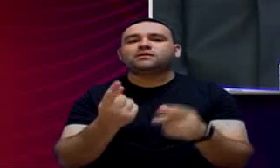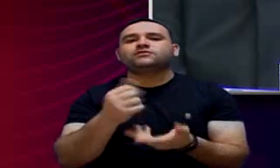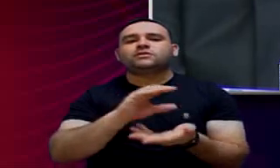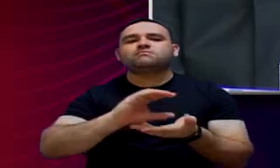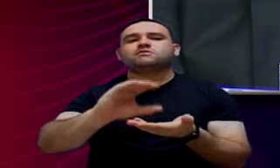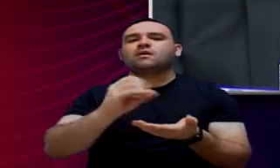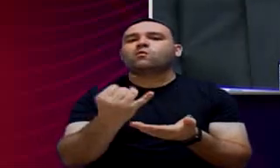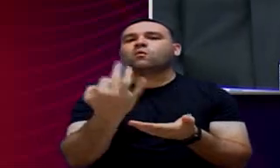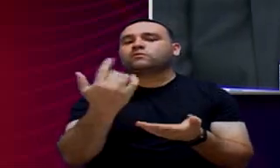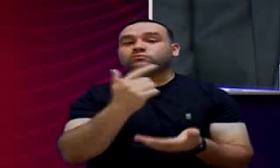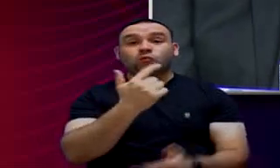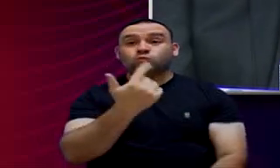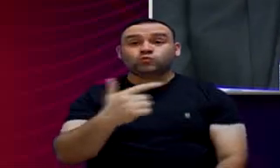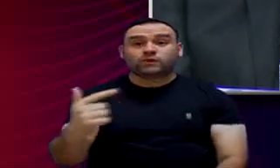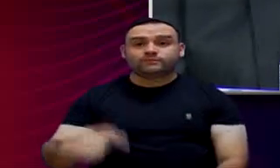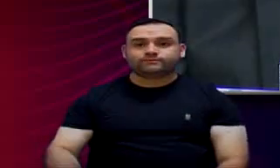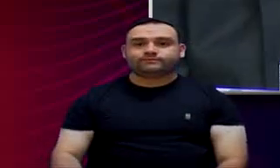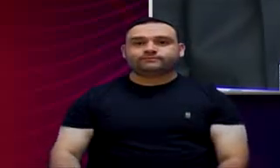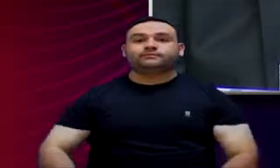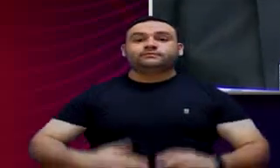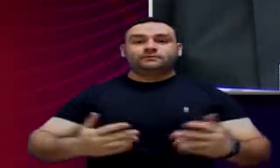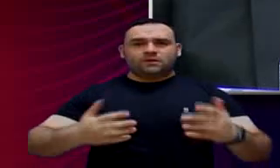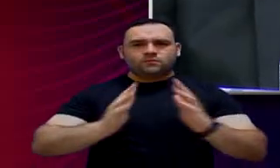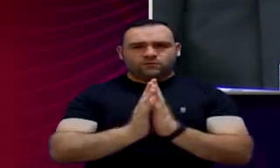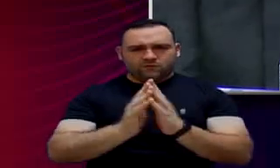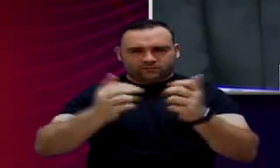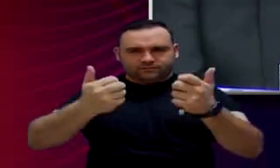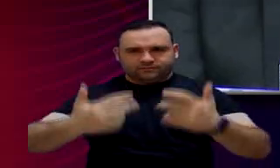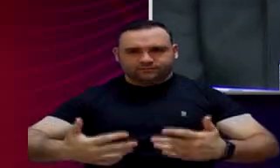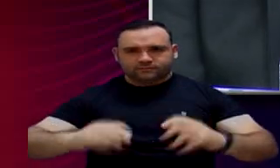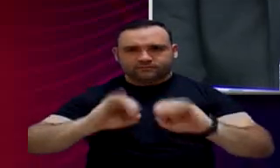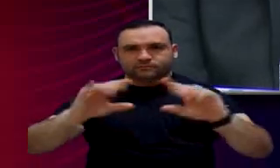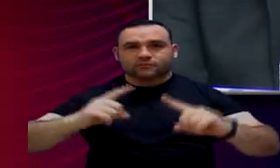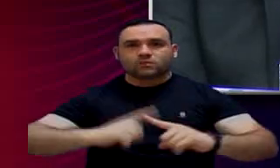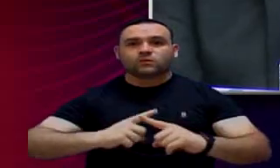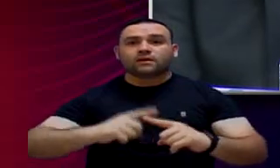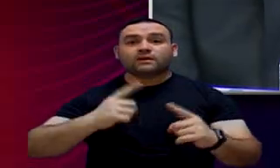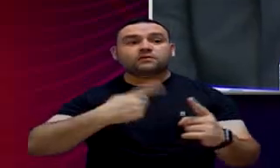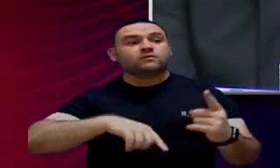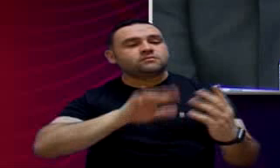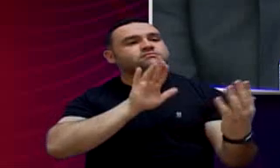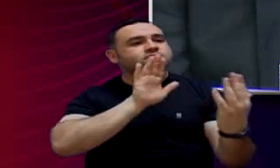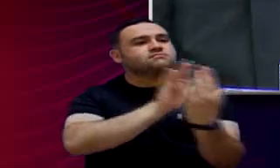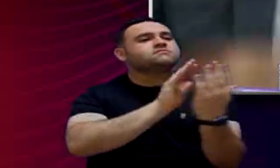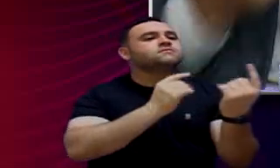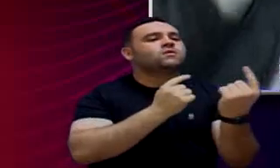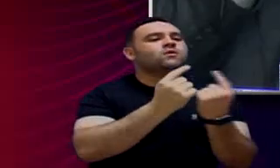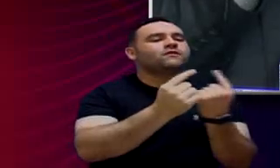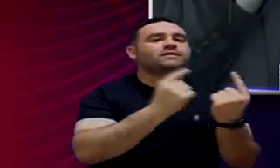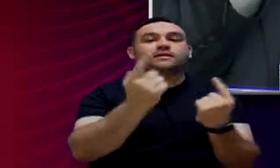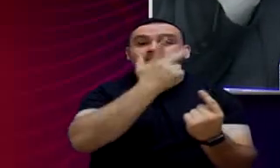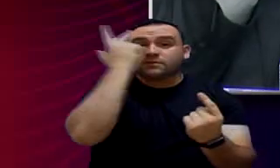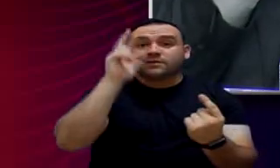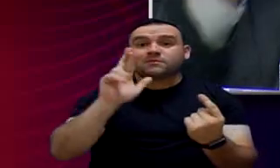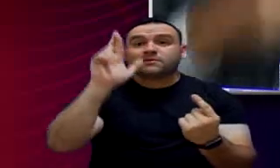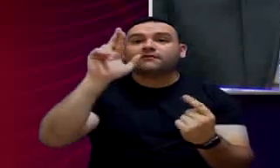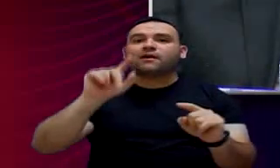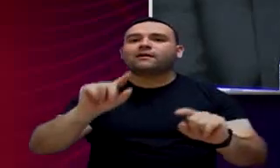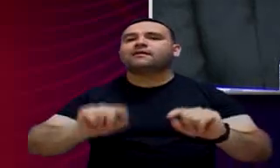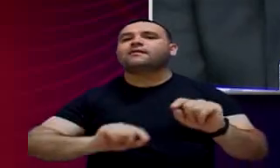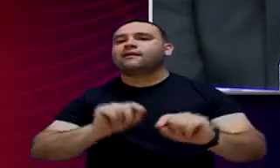destinado dinheiro para isso né então se eu puder esclarecer até com quem a gente quem seria objetivo